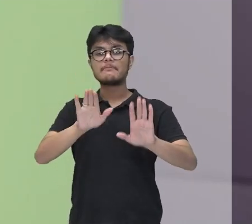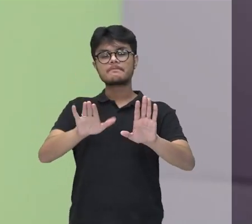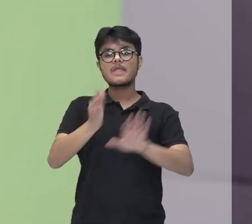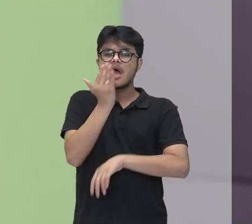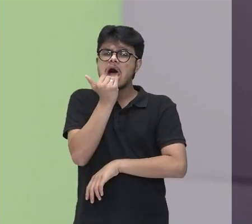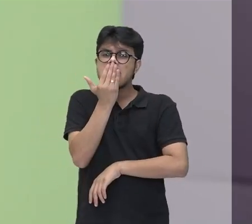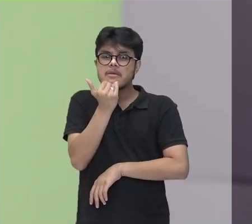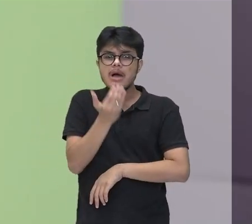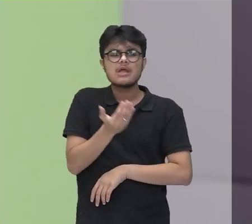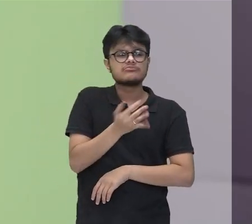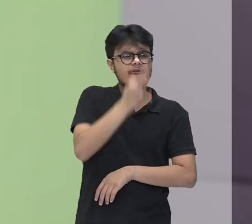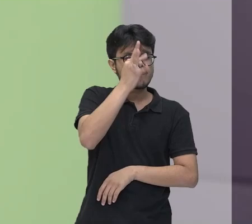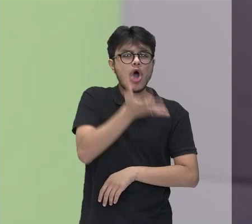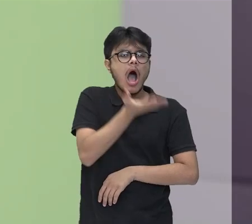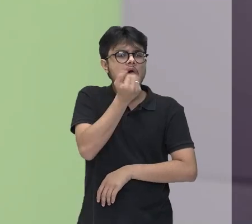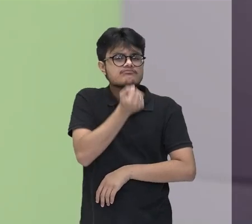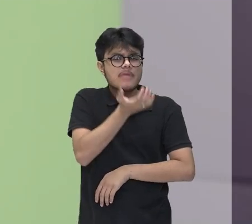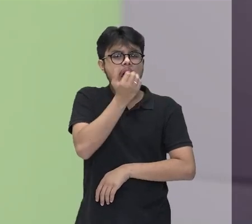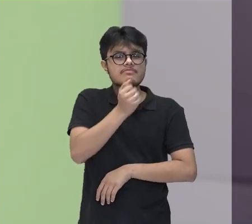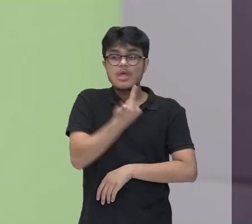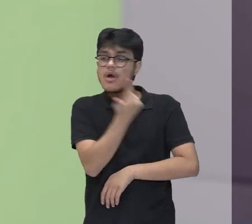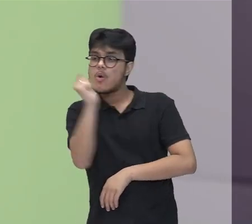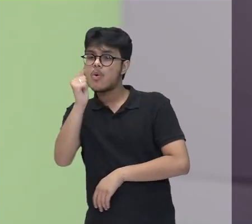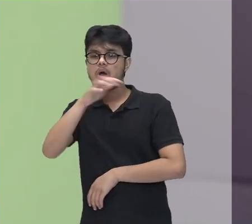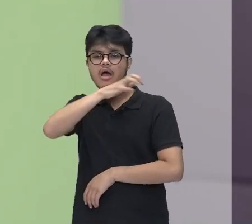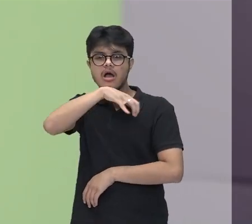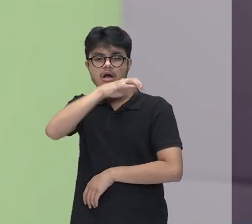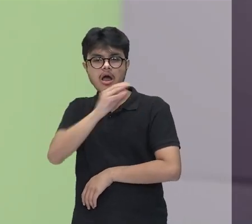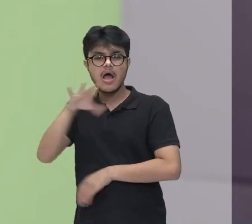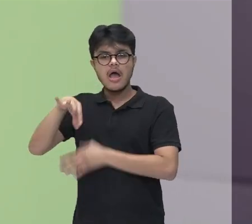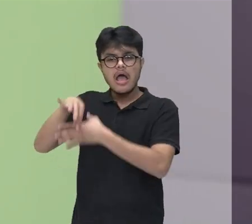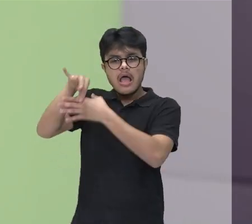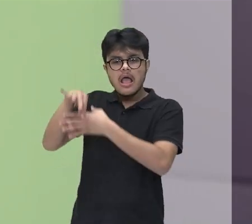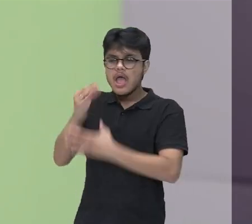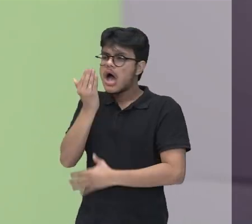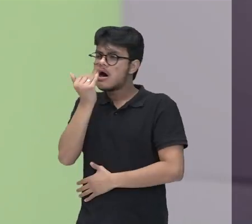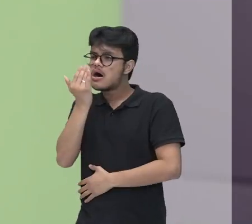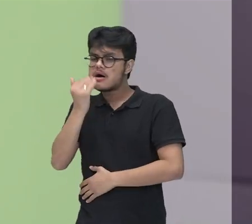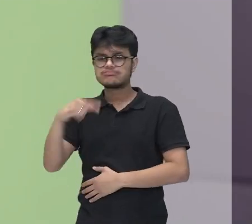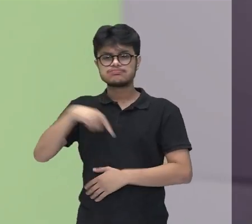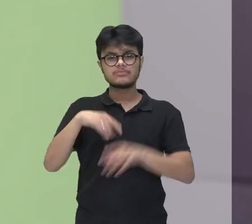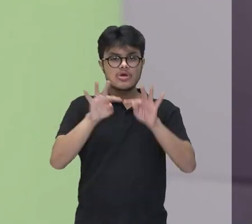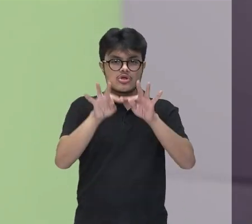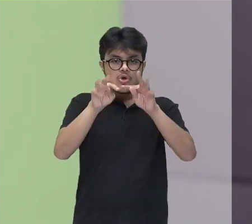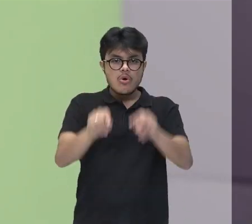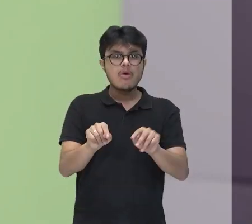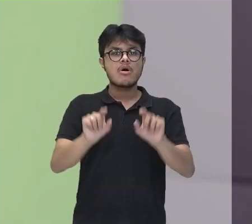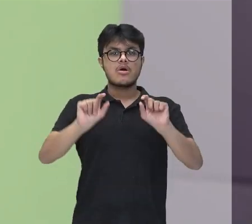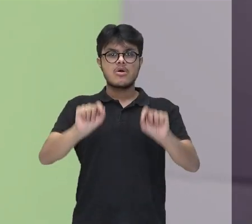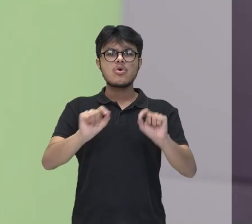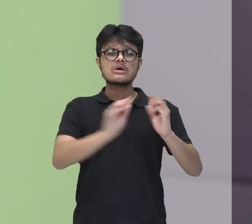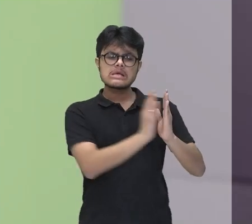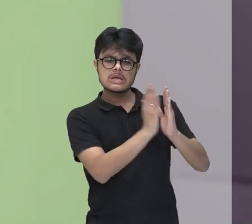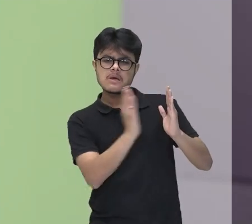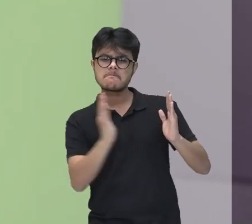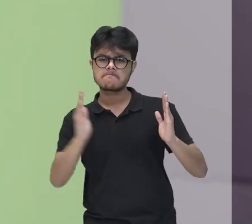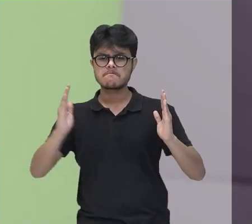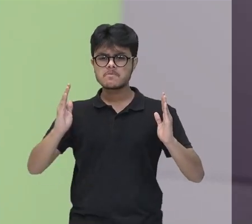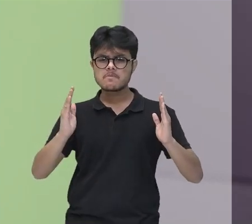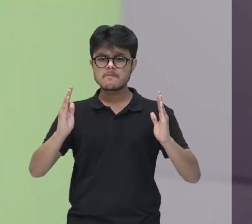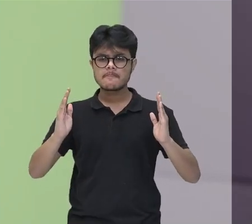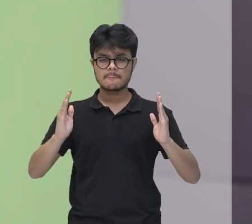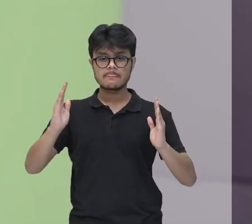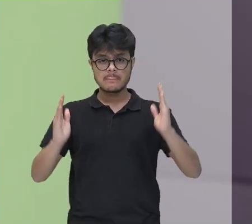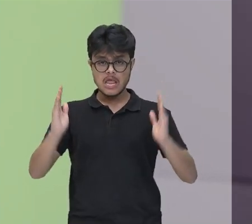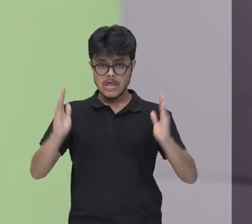herbívoros e depois animais carnívoros e todos esses que compõem uma cadeia ou uma